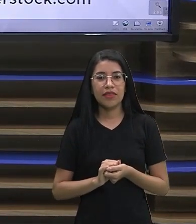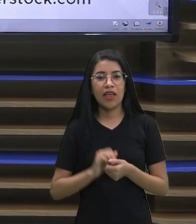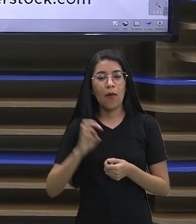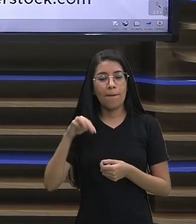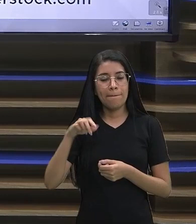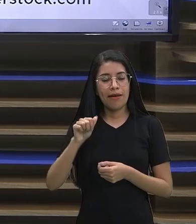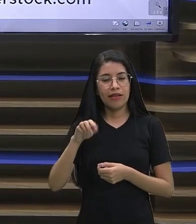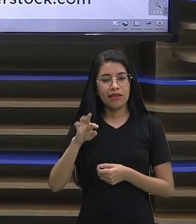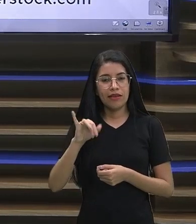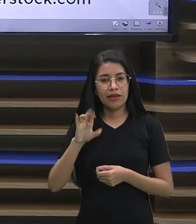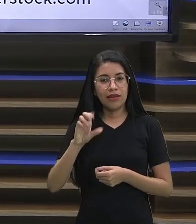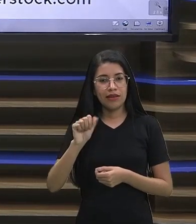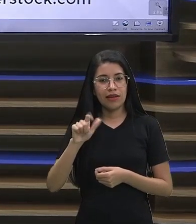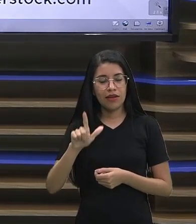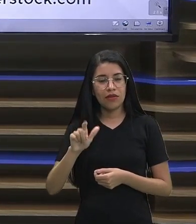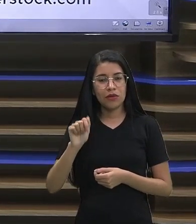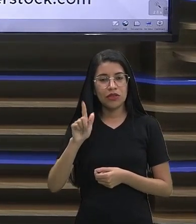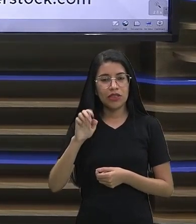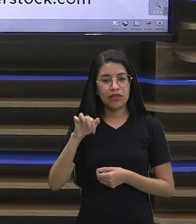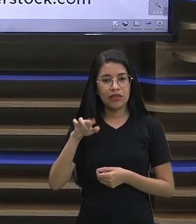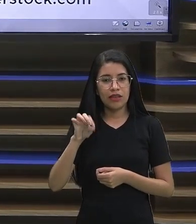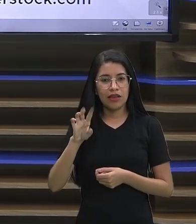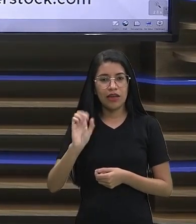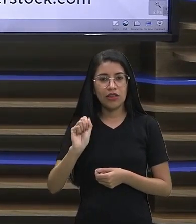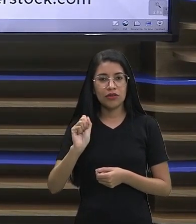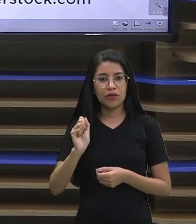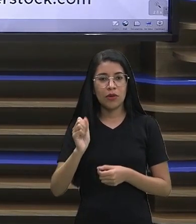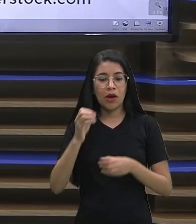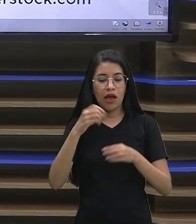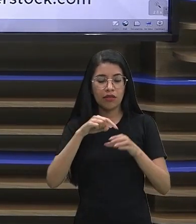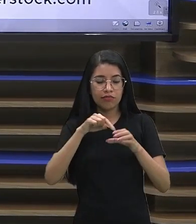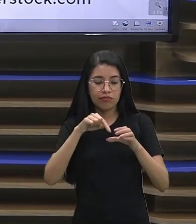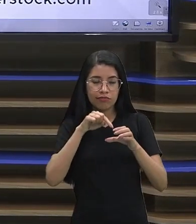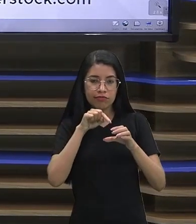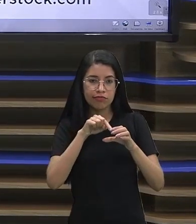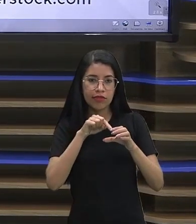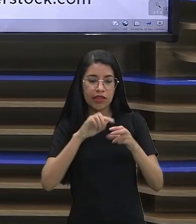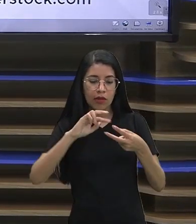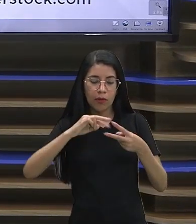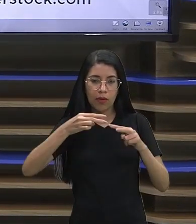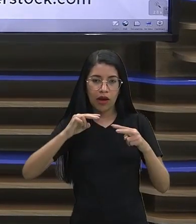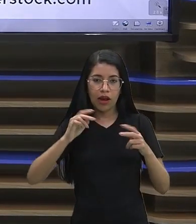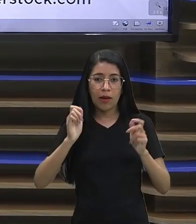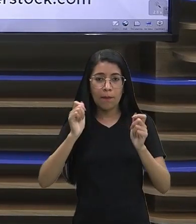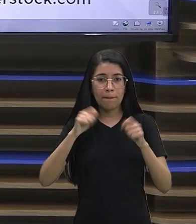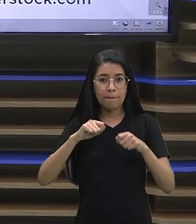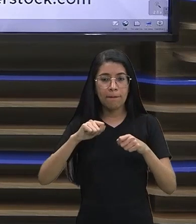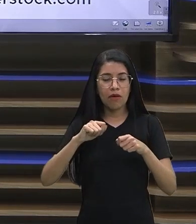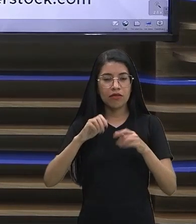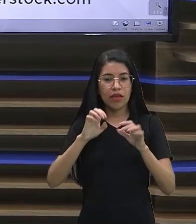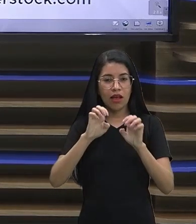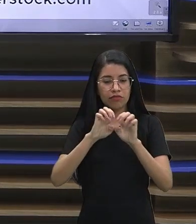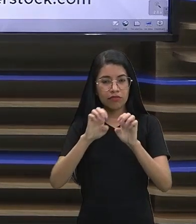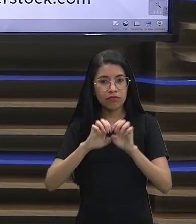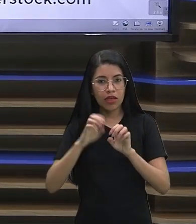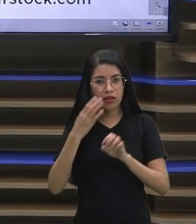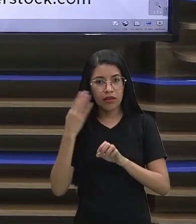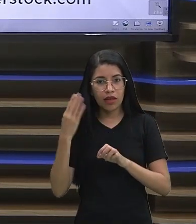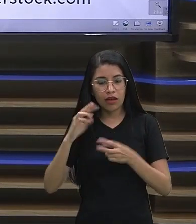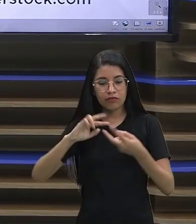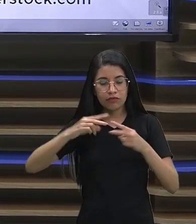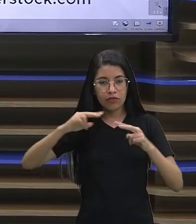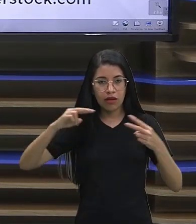tá bom? E o DNA está onde? Está no núcleo da célula. O DNA pode estar nesse formato de fita ou ele pode estar